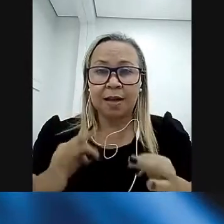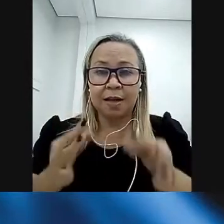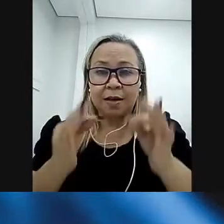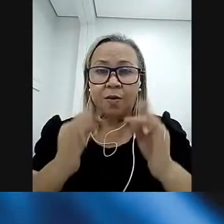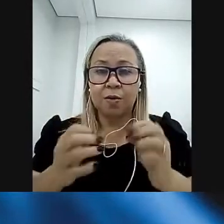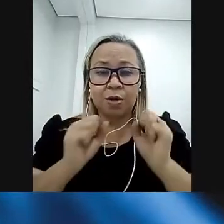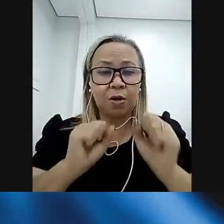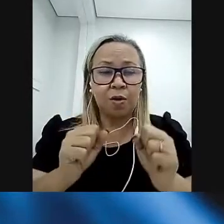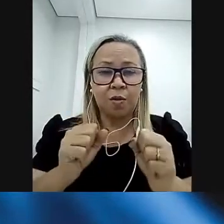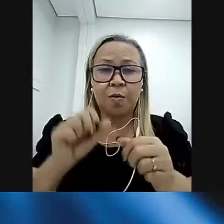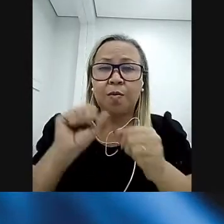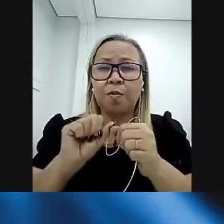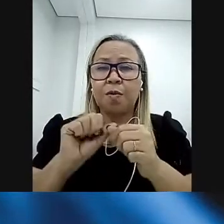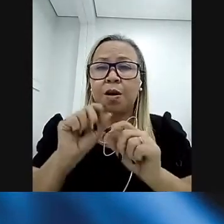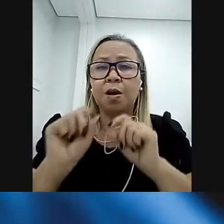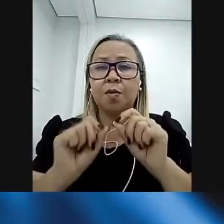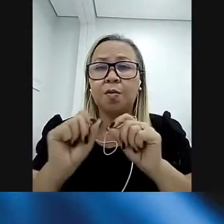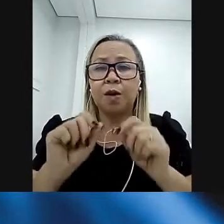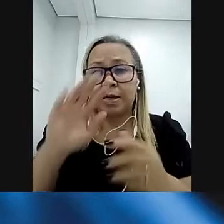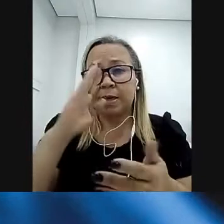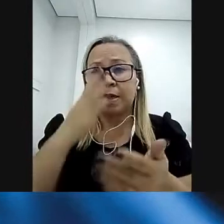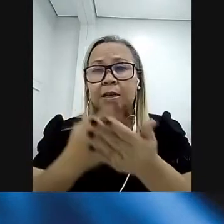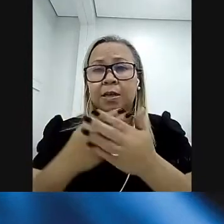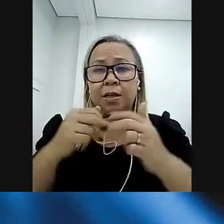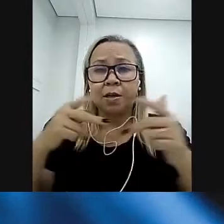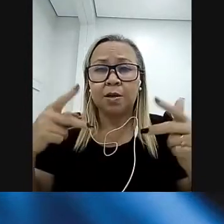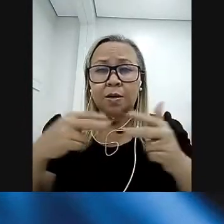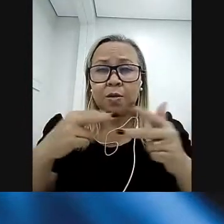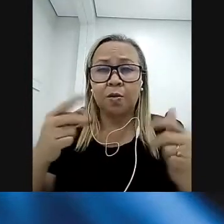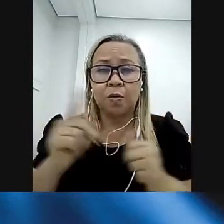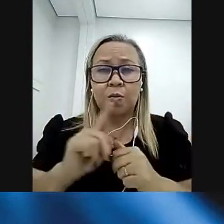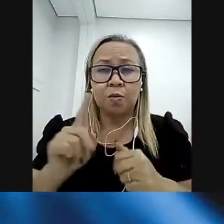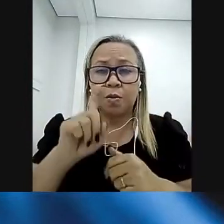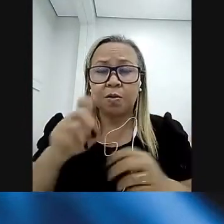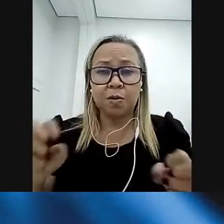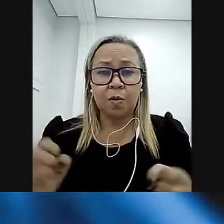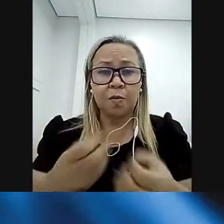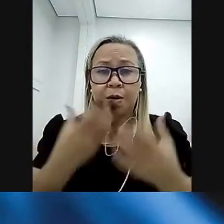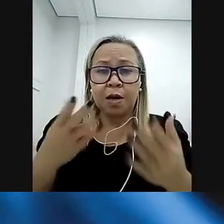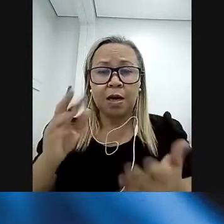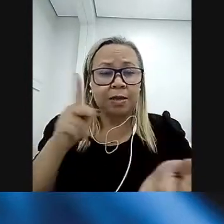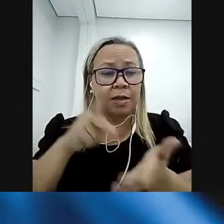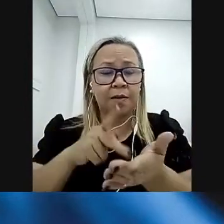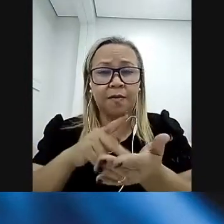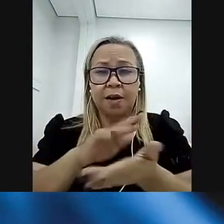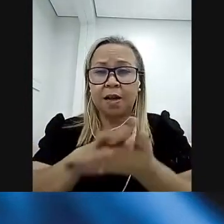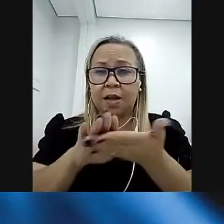com que se acredita em coisas que não são nem milagres, nem verdades.